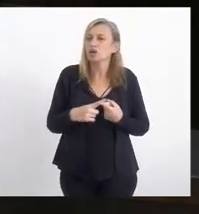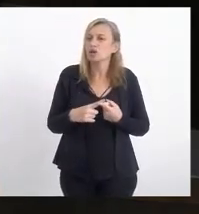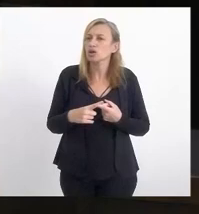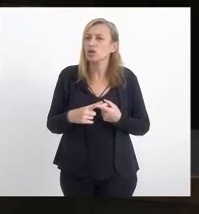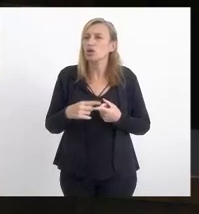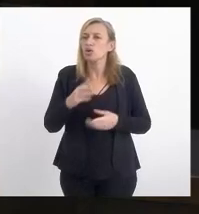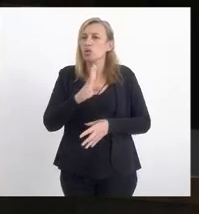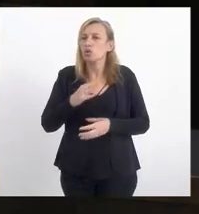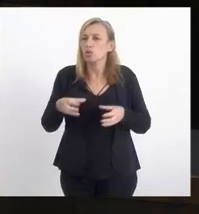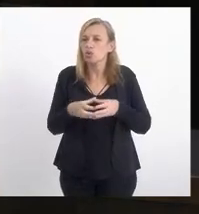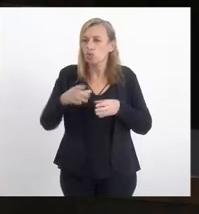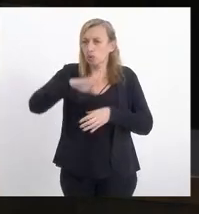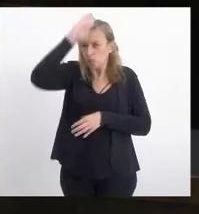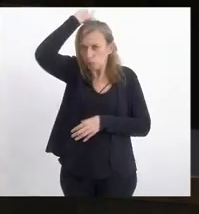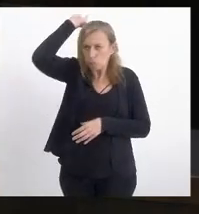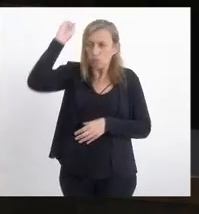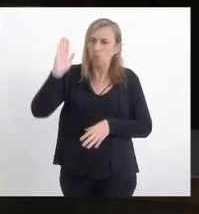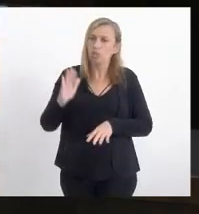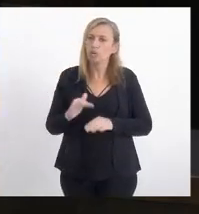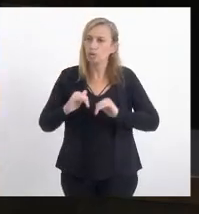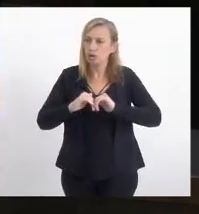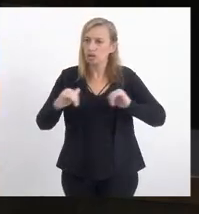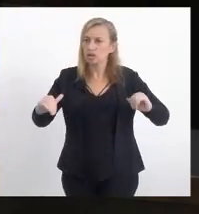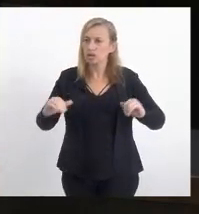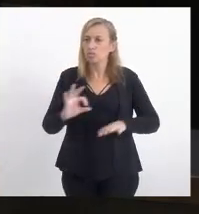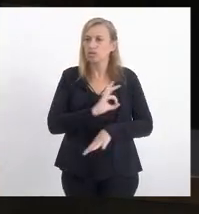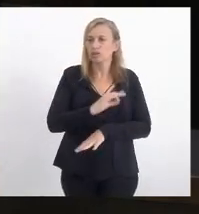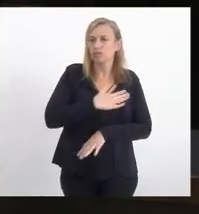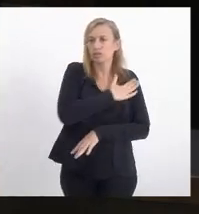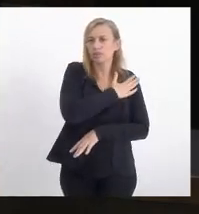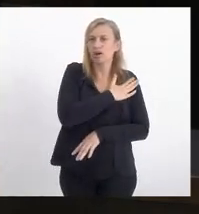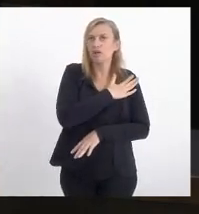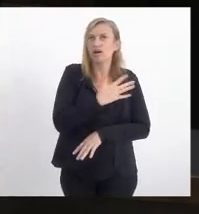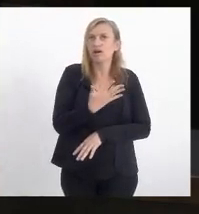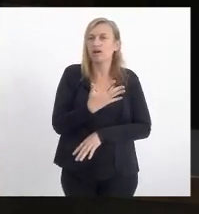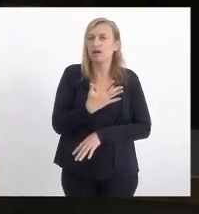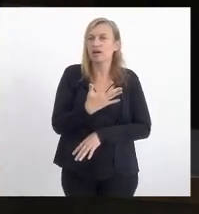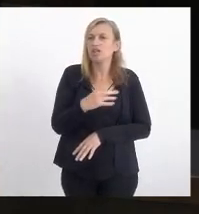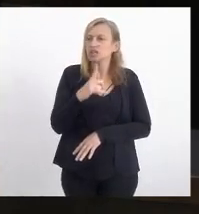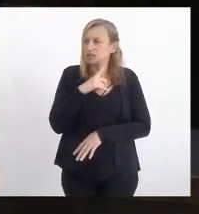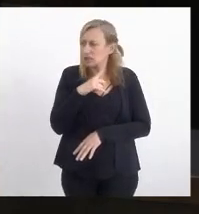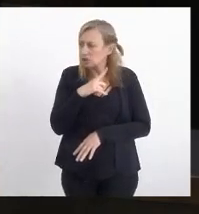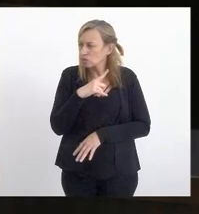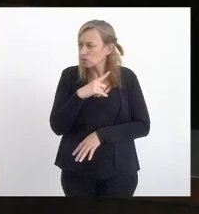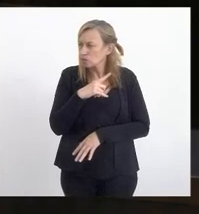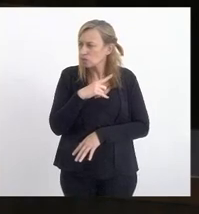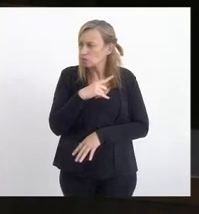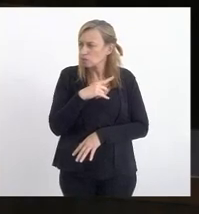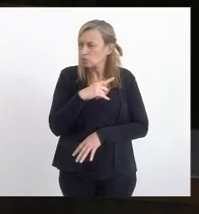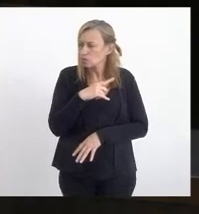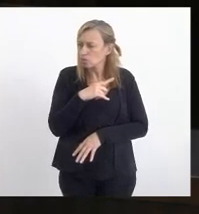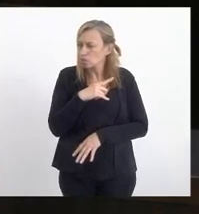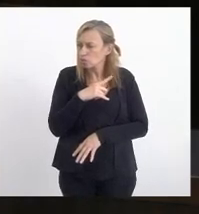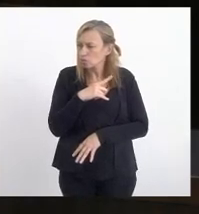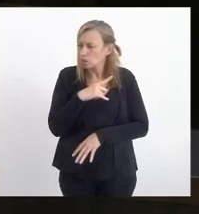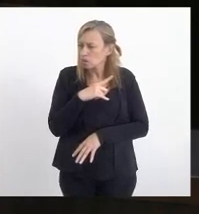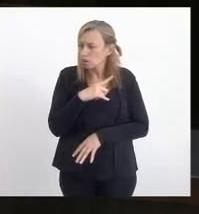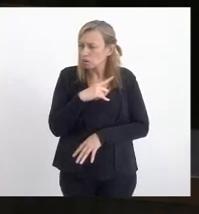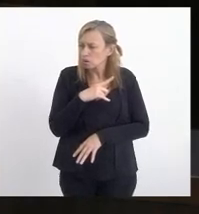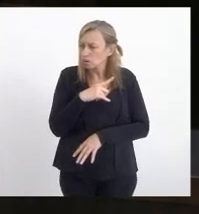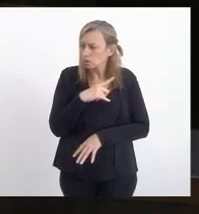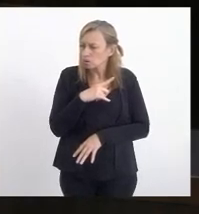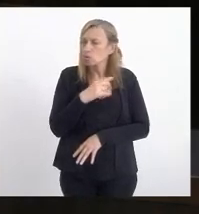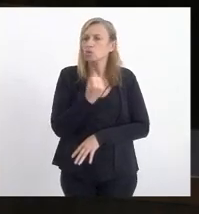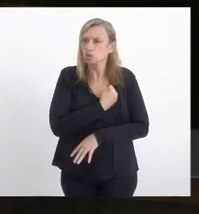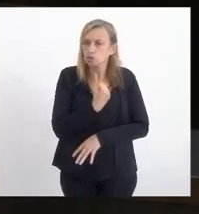bombeiros já por exemplo fica mais aquartelado policial militar não a gente tem uma uma uma o